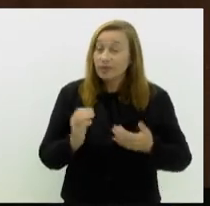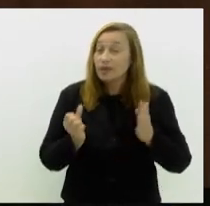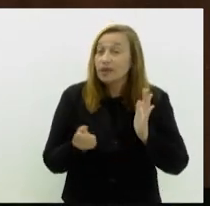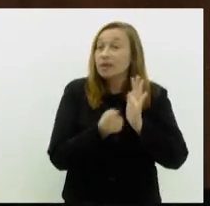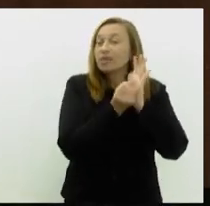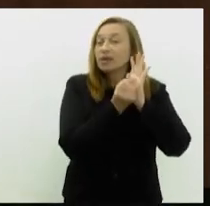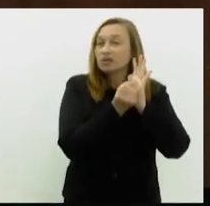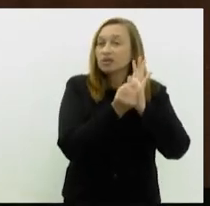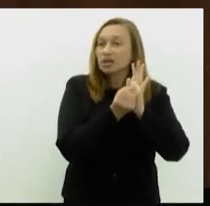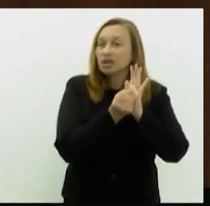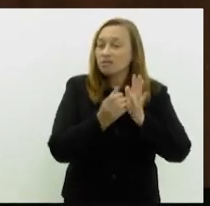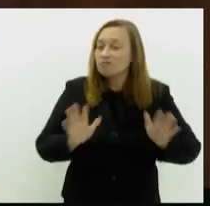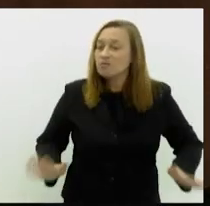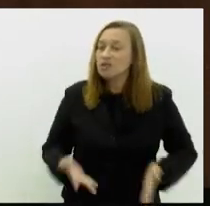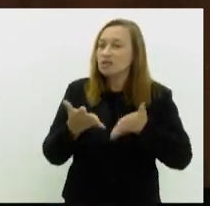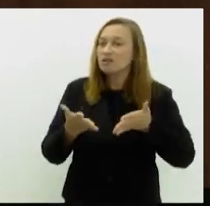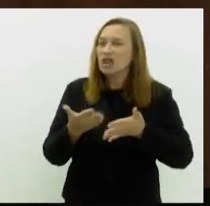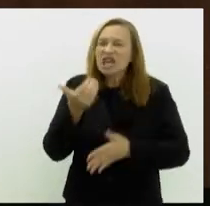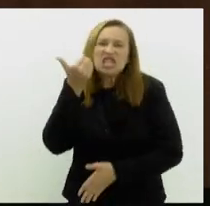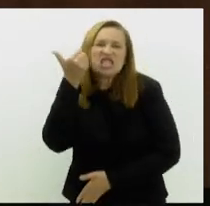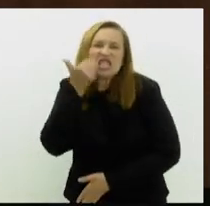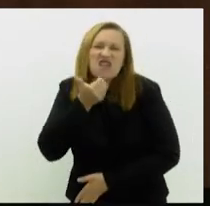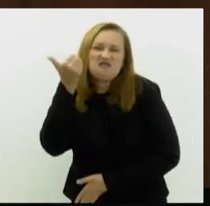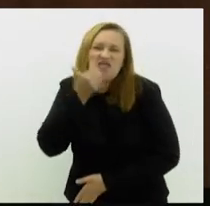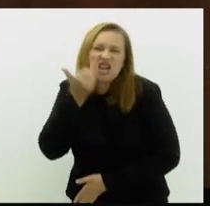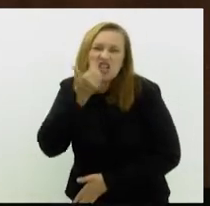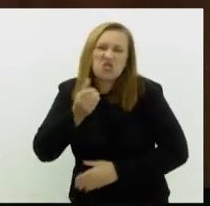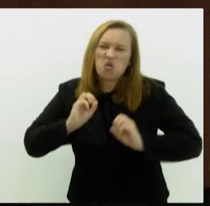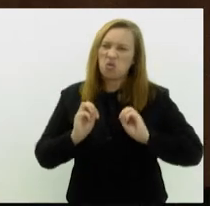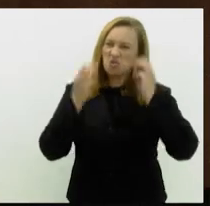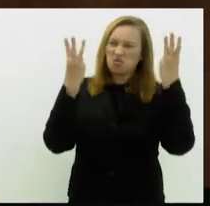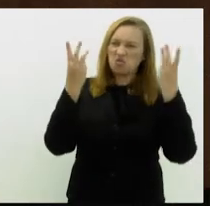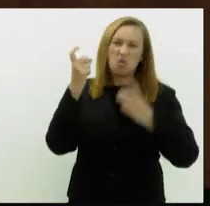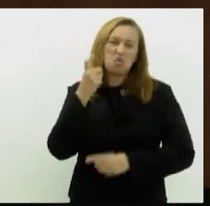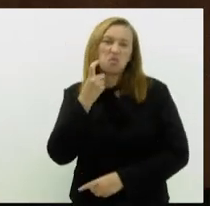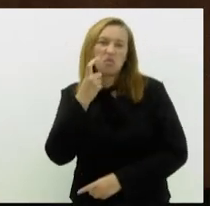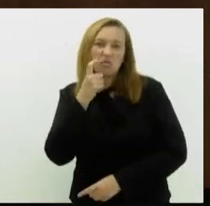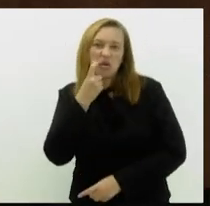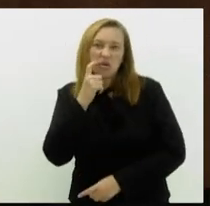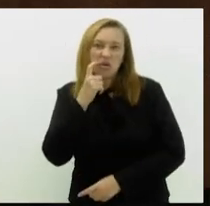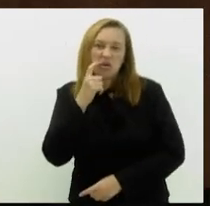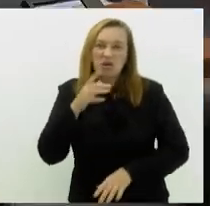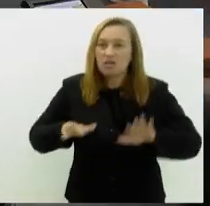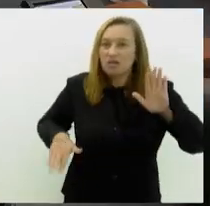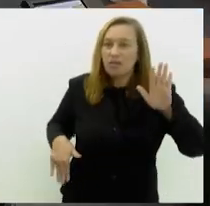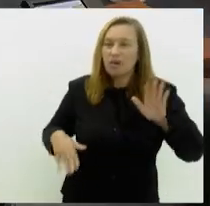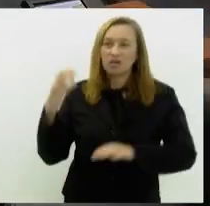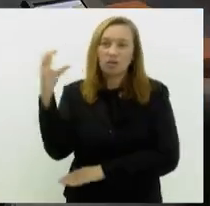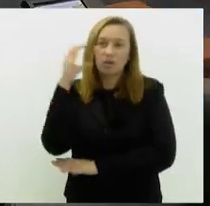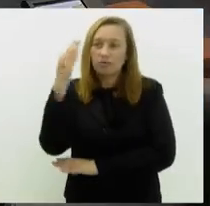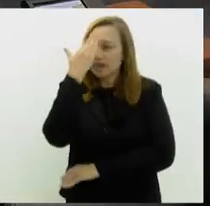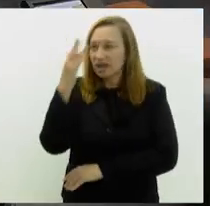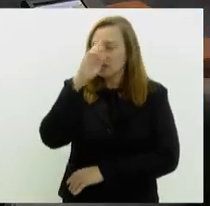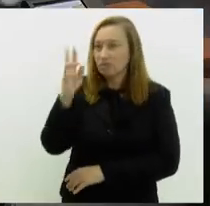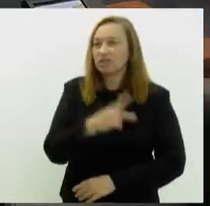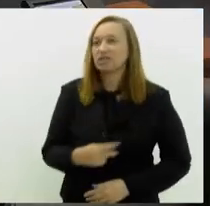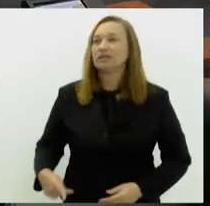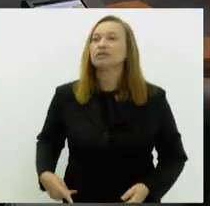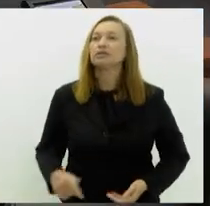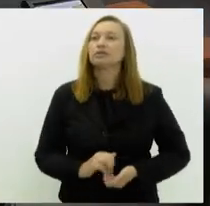patrocinaram e incentivaram esse escárnio que foi o show da Madonna na praia de Copacabana. Muito obrigado, presidente.